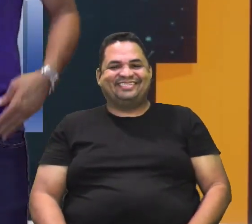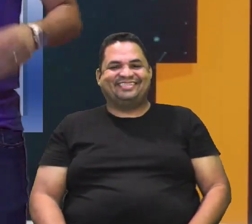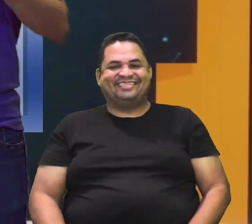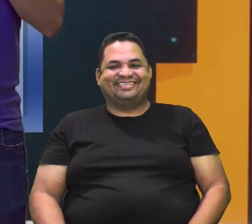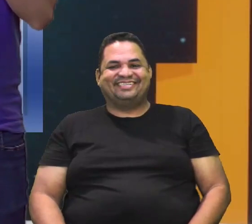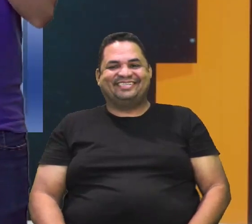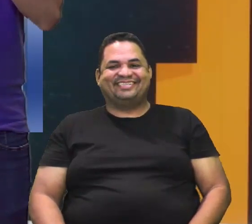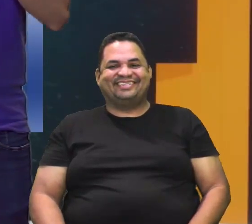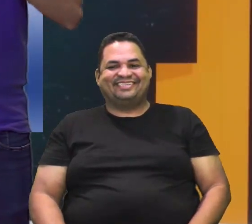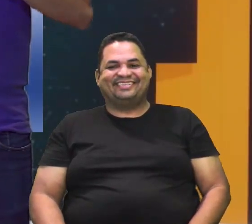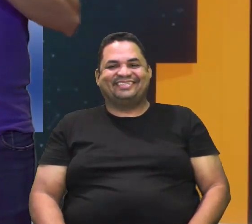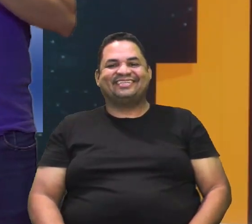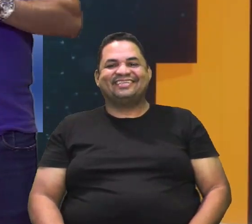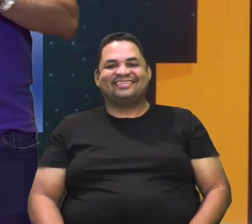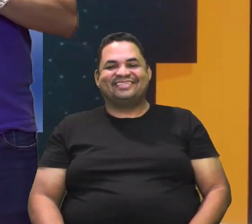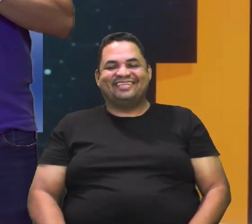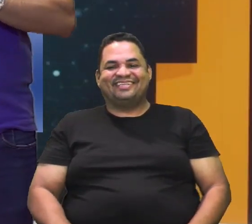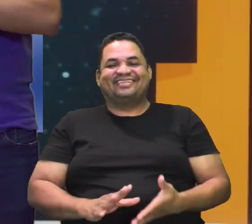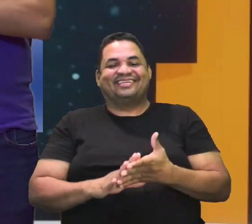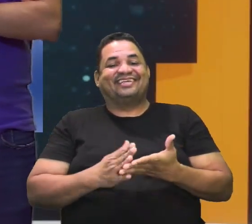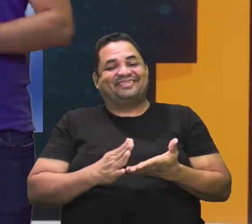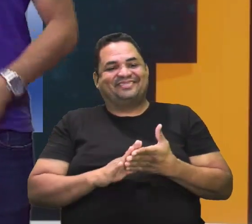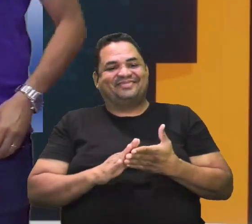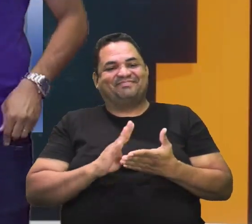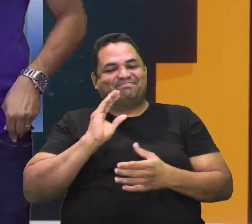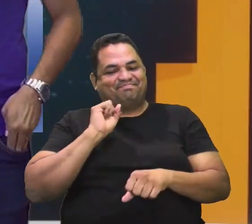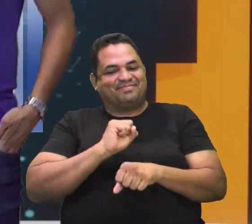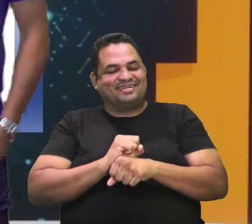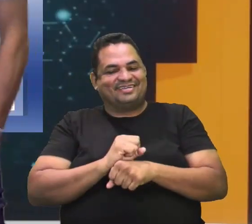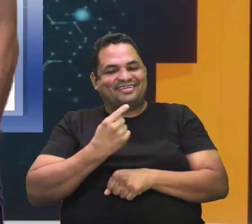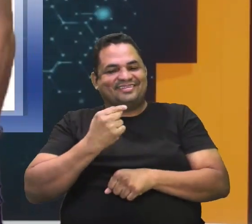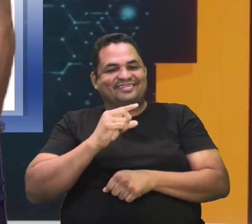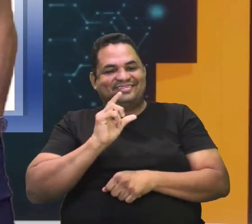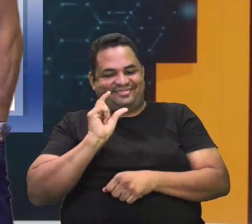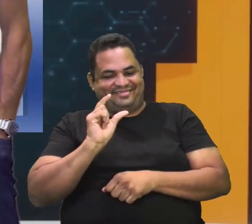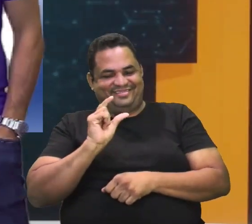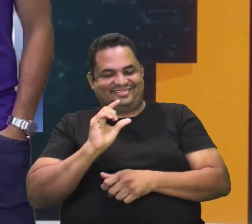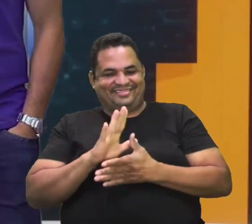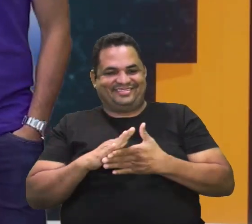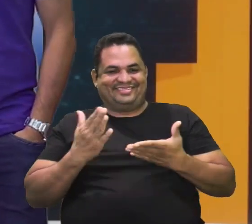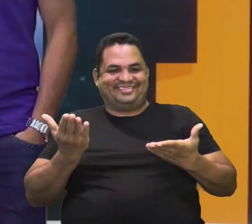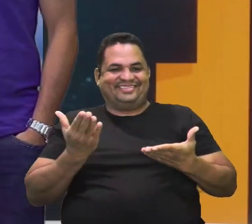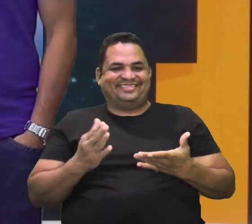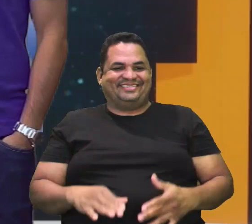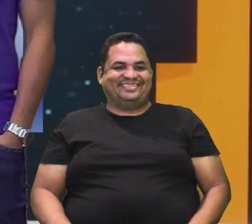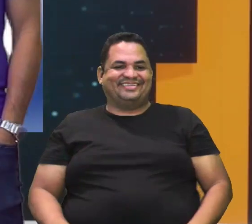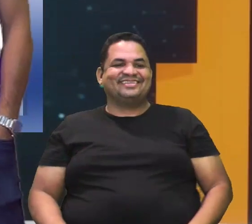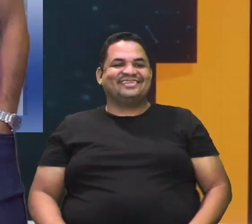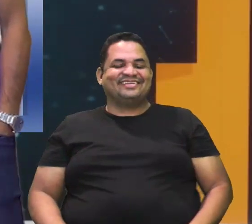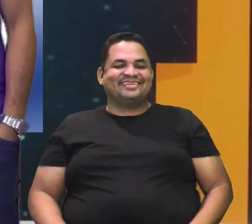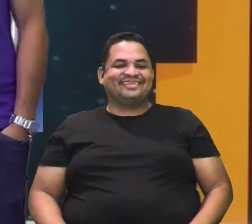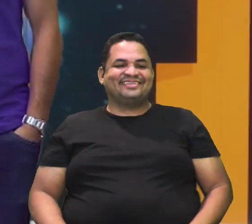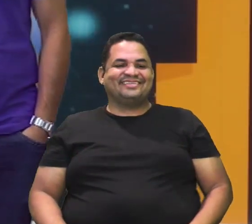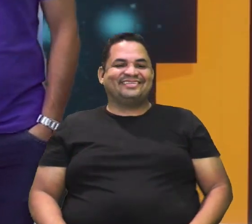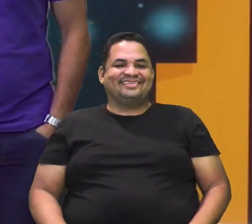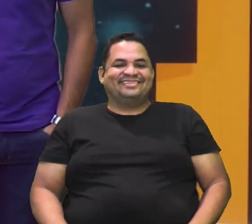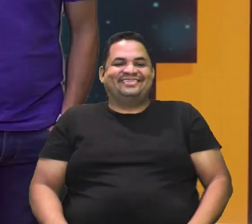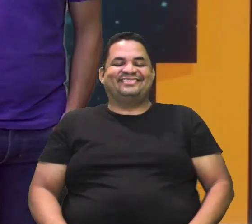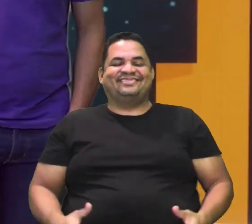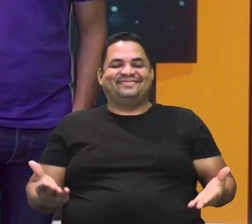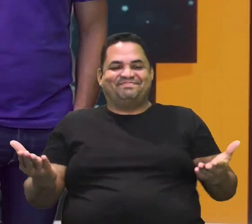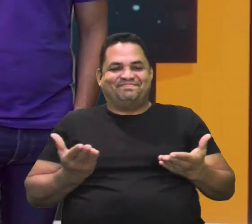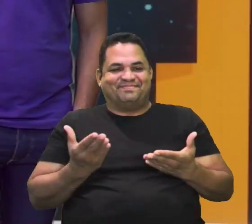Não pode, tem que segurar algumas palavras aqui, porque quando ela começa a musicalizar, né? Já era. Então